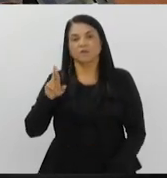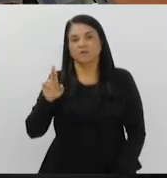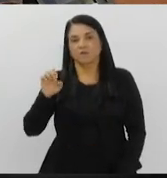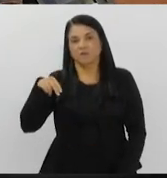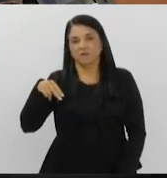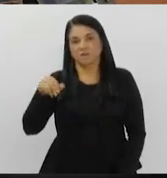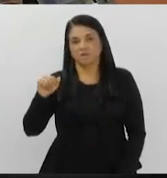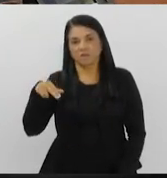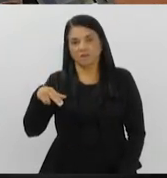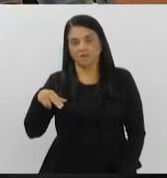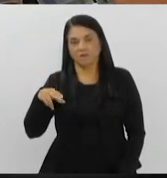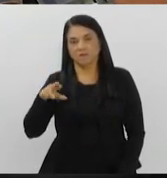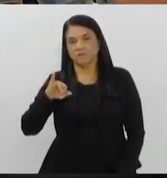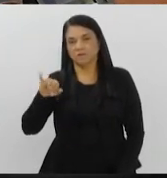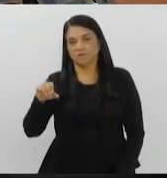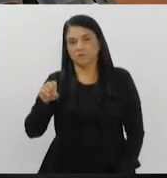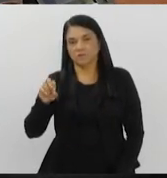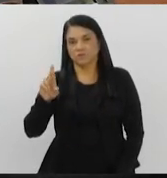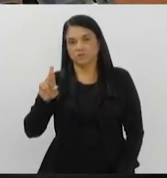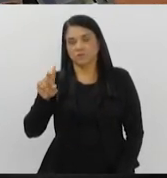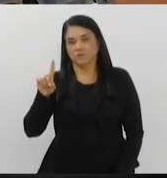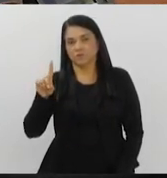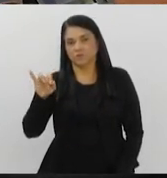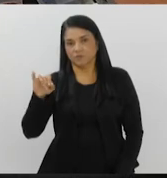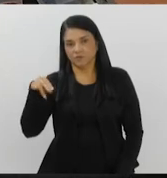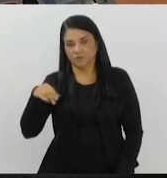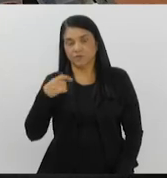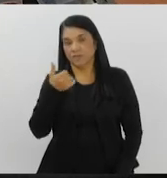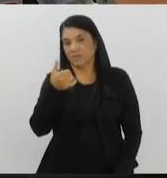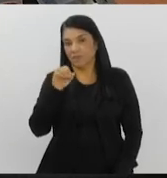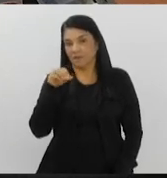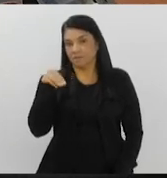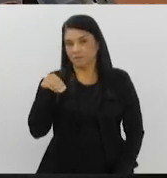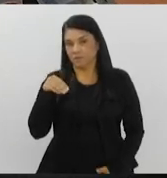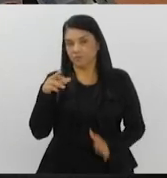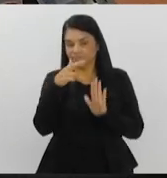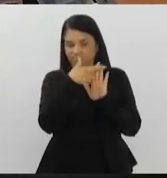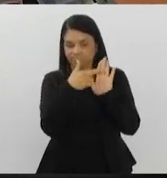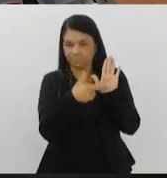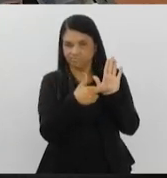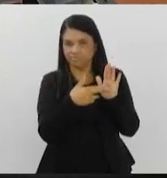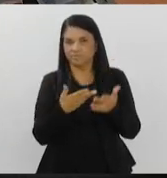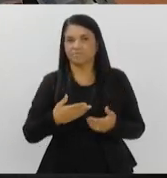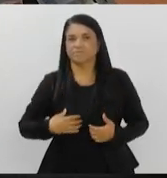Jordi. Vossa Excelência dispõe de 10 minutos no tempo regimental.